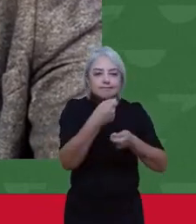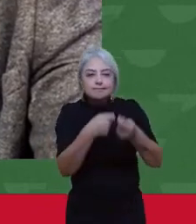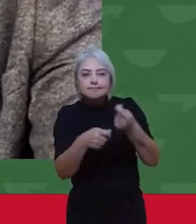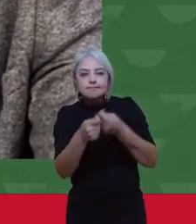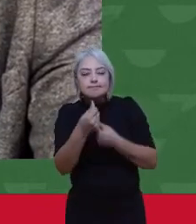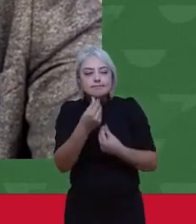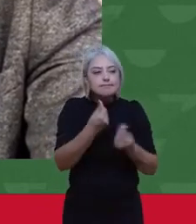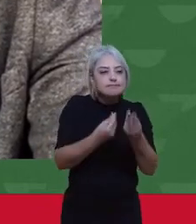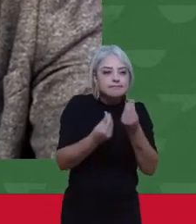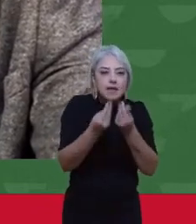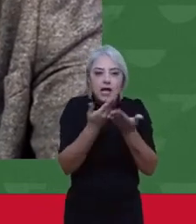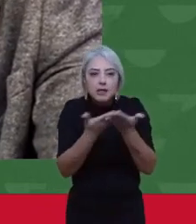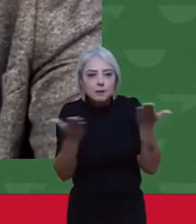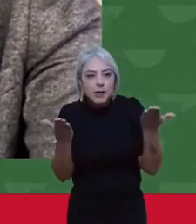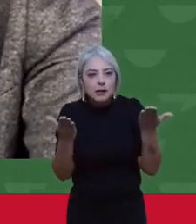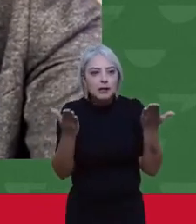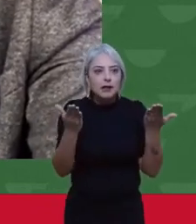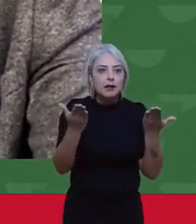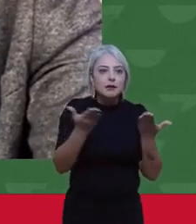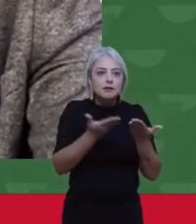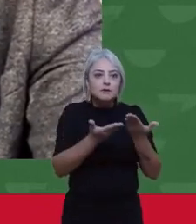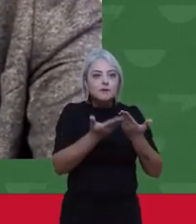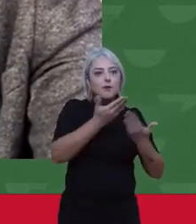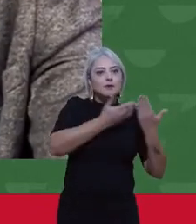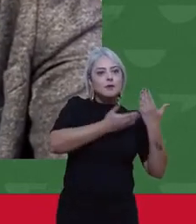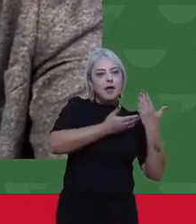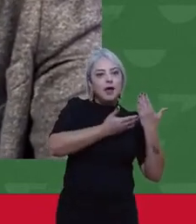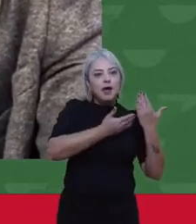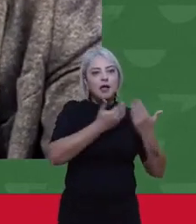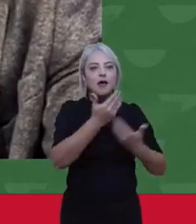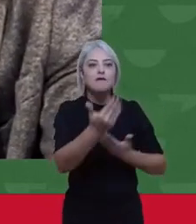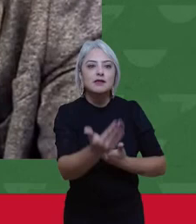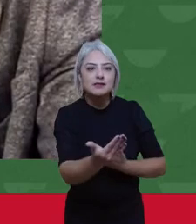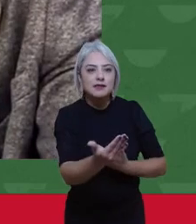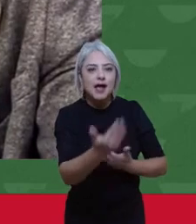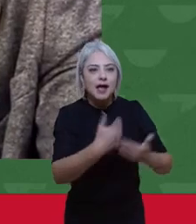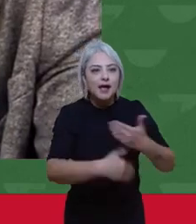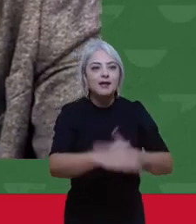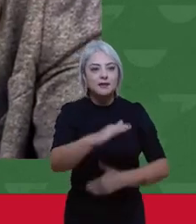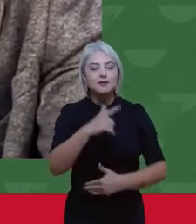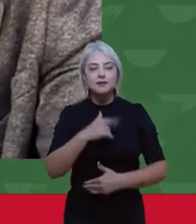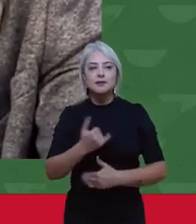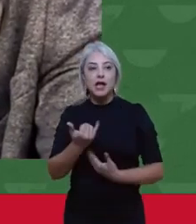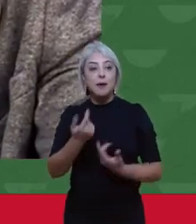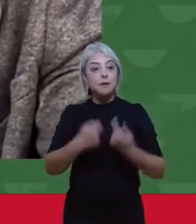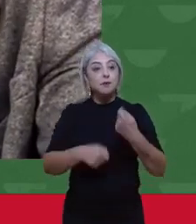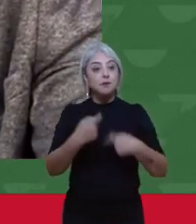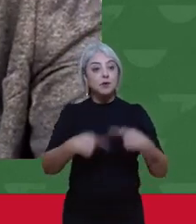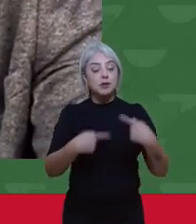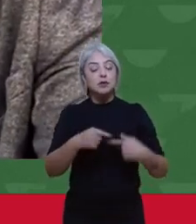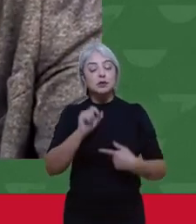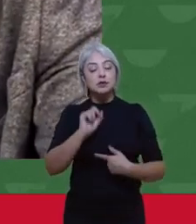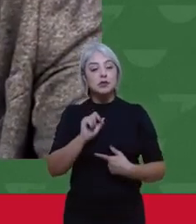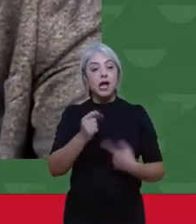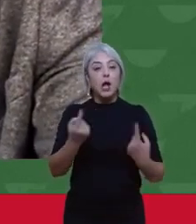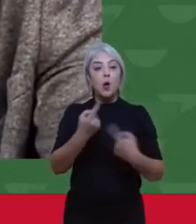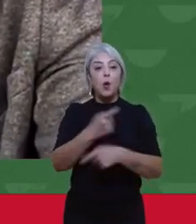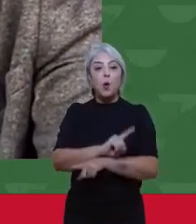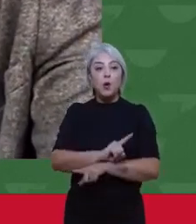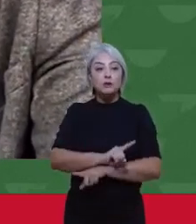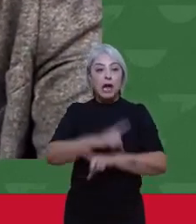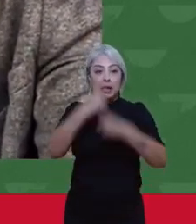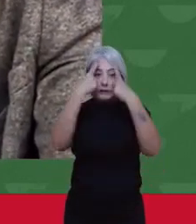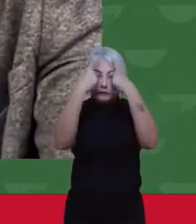arte de perder na hora certa, de recuar na hora certa, de avançar quando você tem vantagem. A política é isso. A política é o contrário da